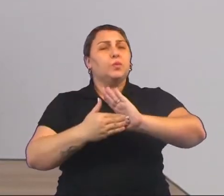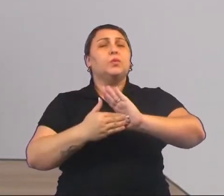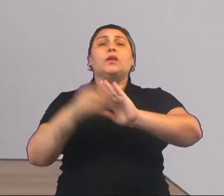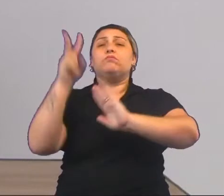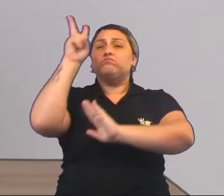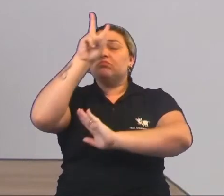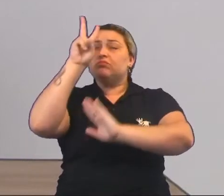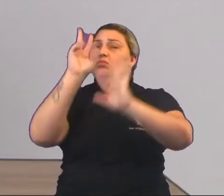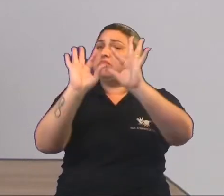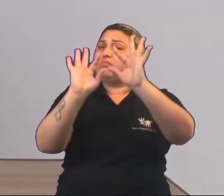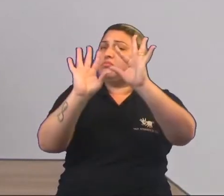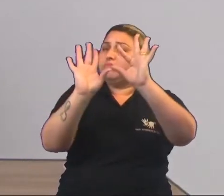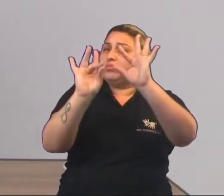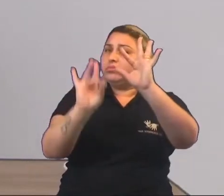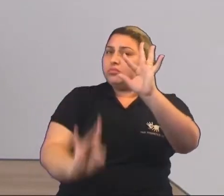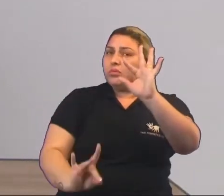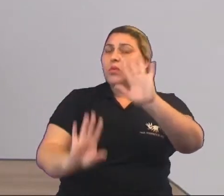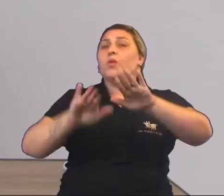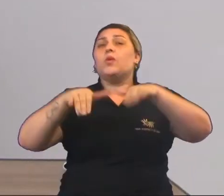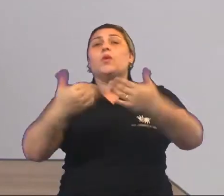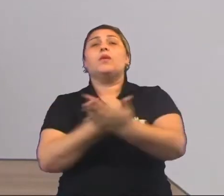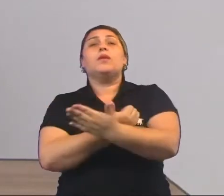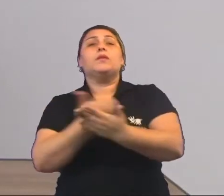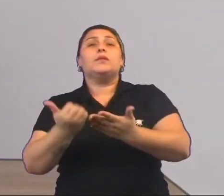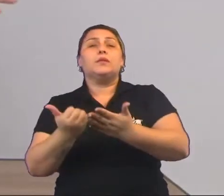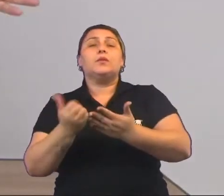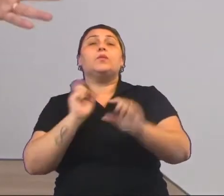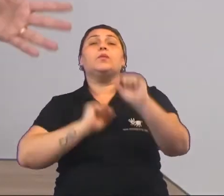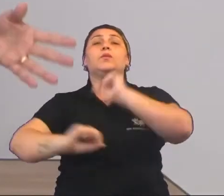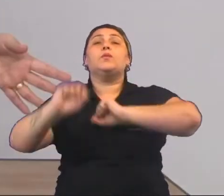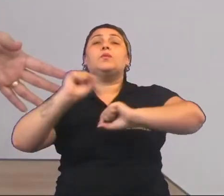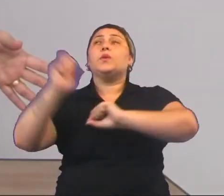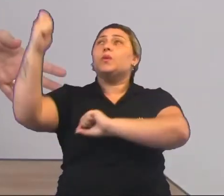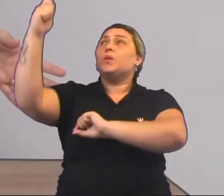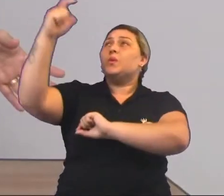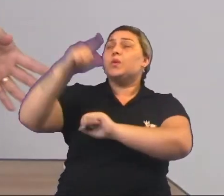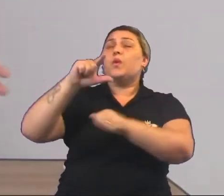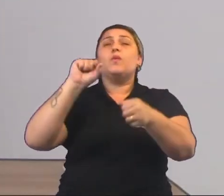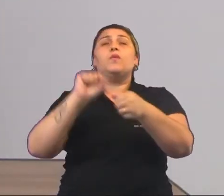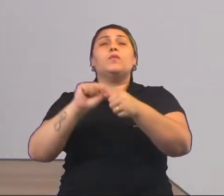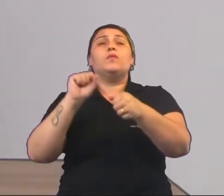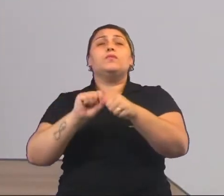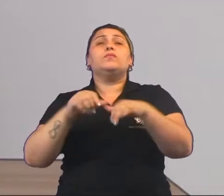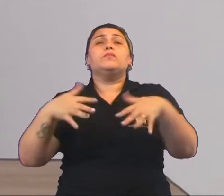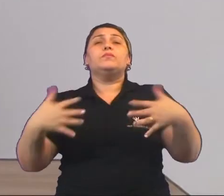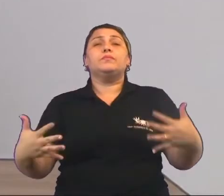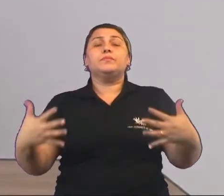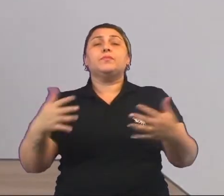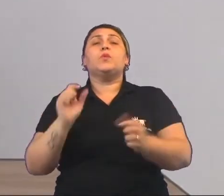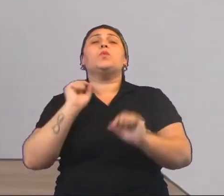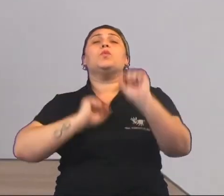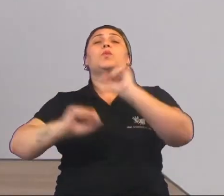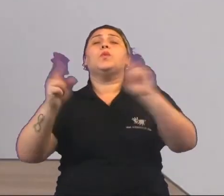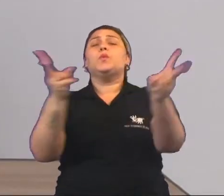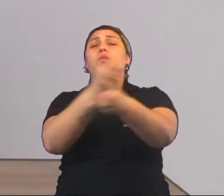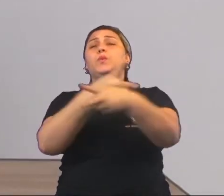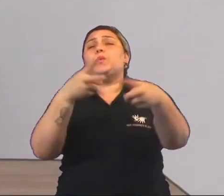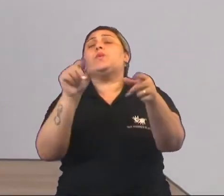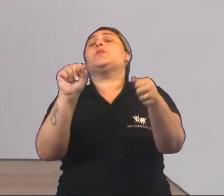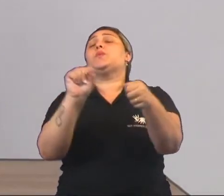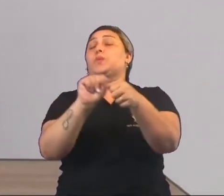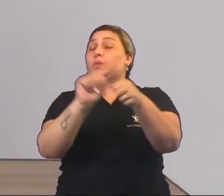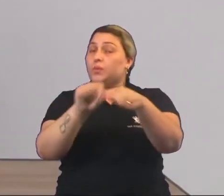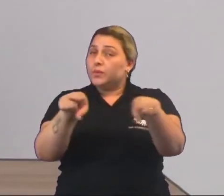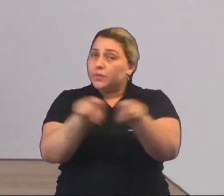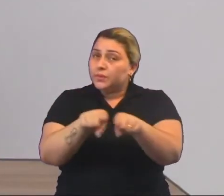da história, certo? E qual é a ação deles? O que o sol faz nessa história toda? O que o vento,